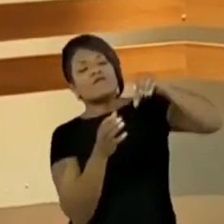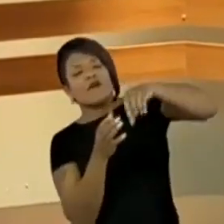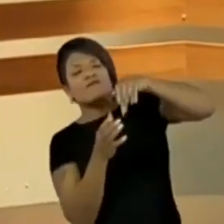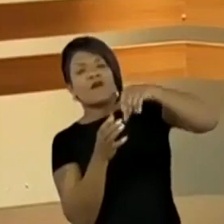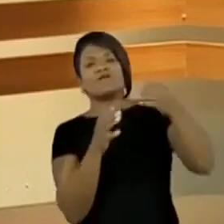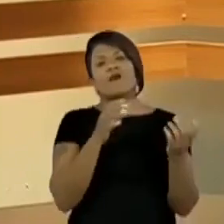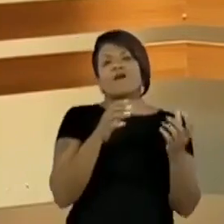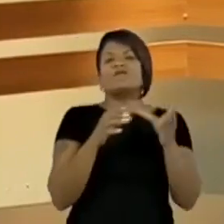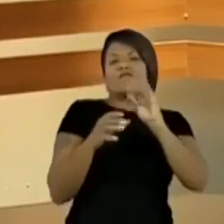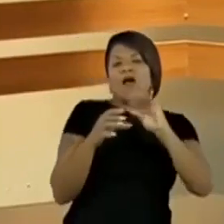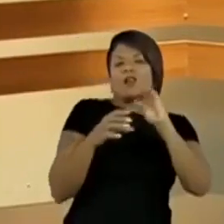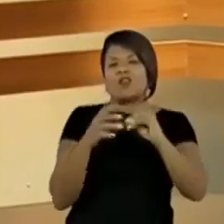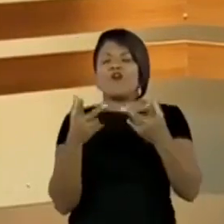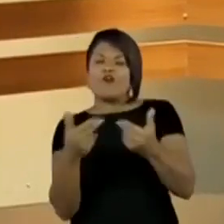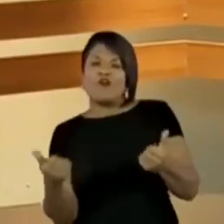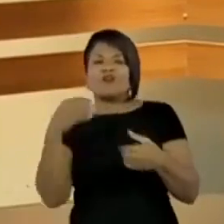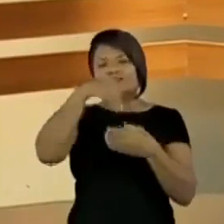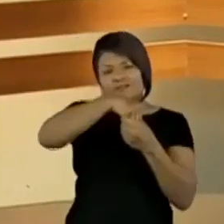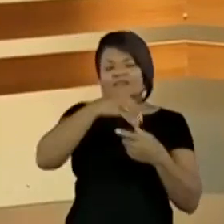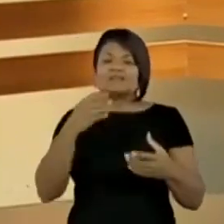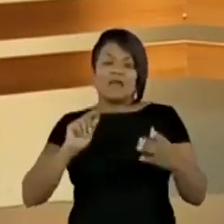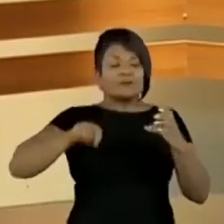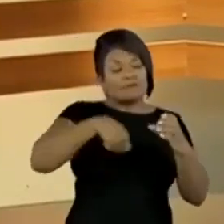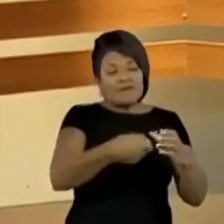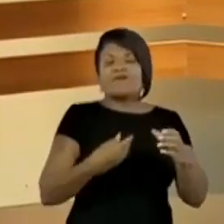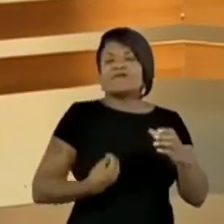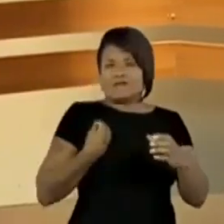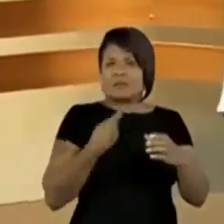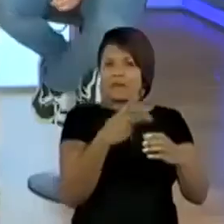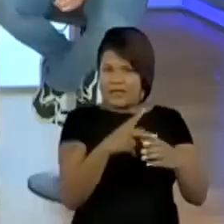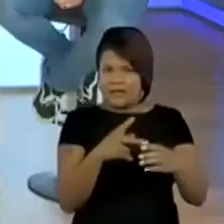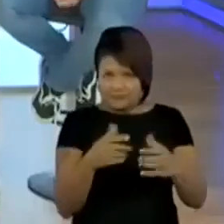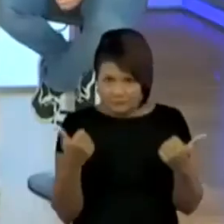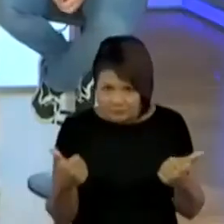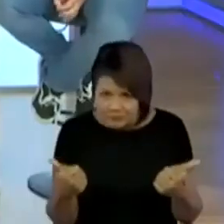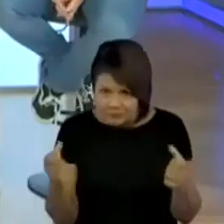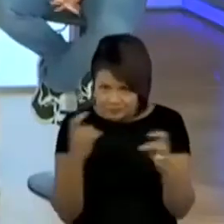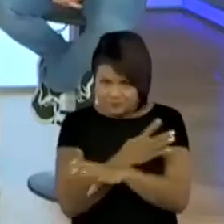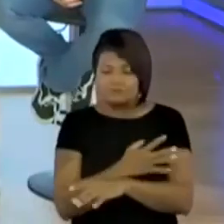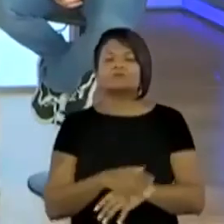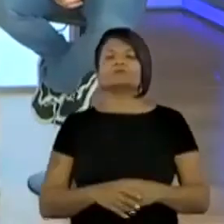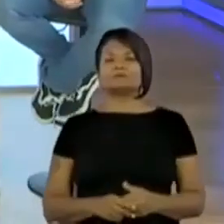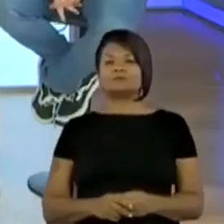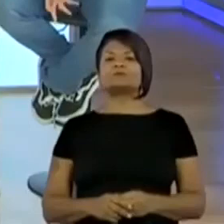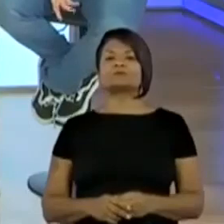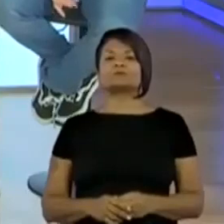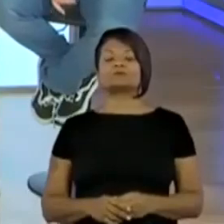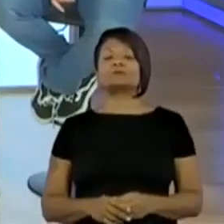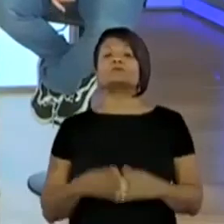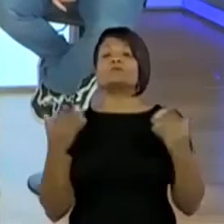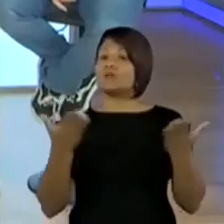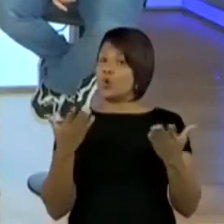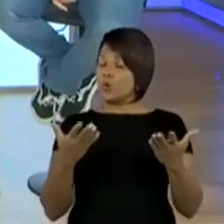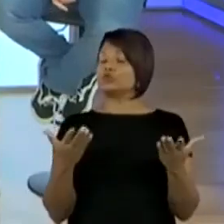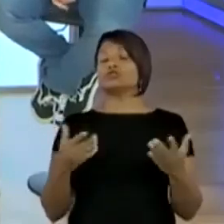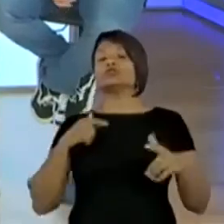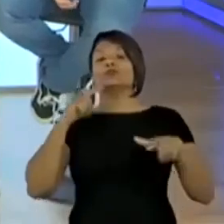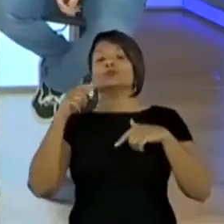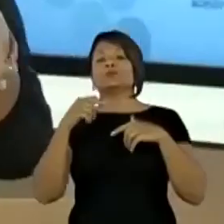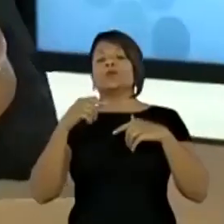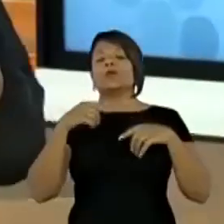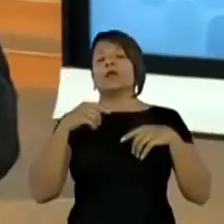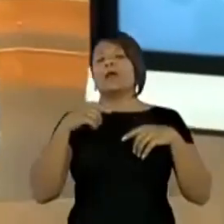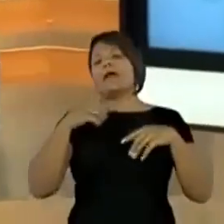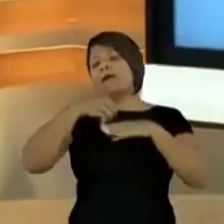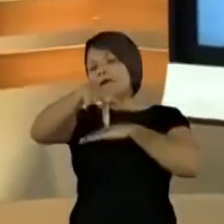dou vida a ele dentro do conto que eu vou escrever. Respondido? Vamos lá. Nós vamos trabalhar hoje um texto que